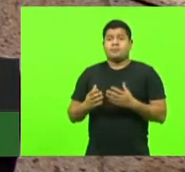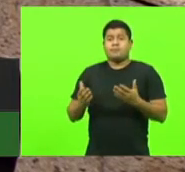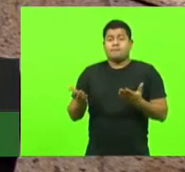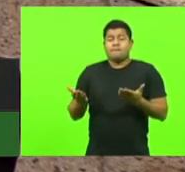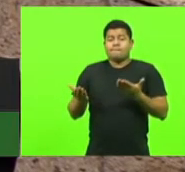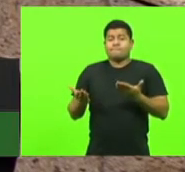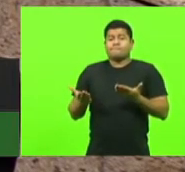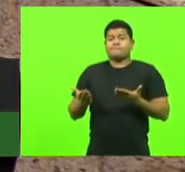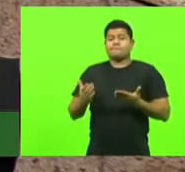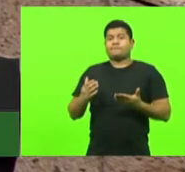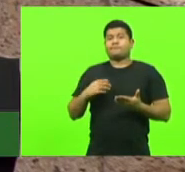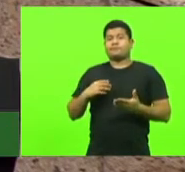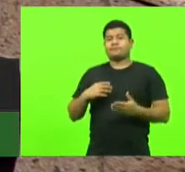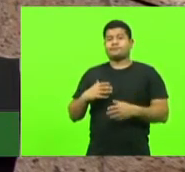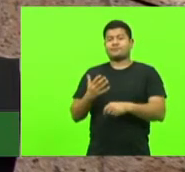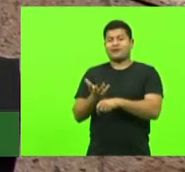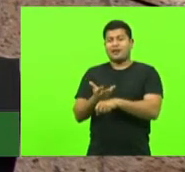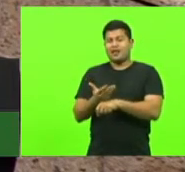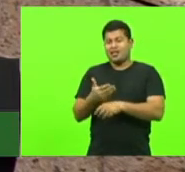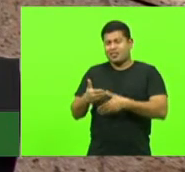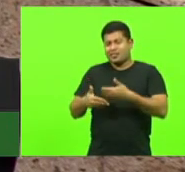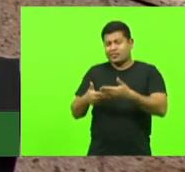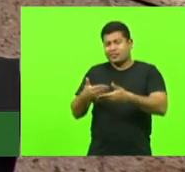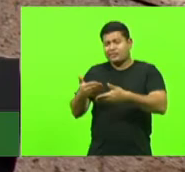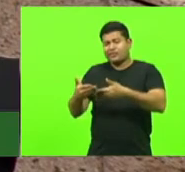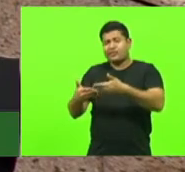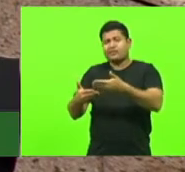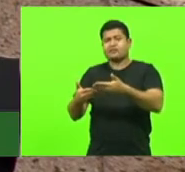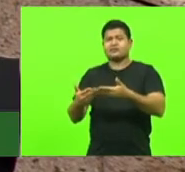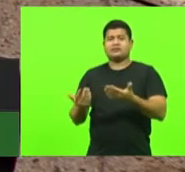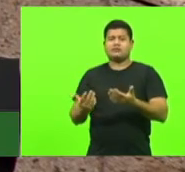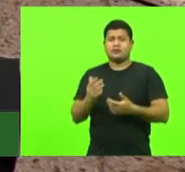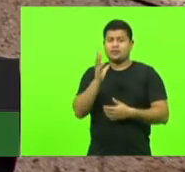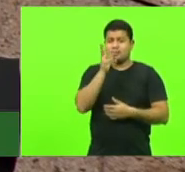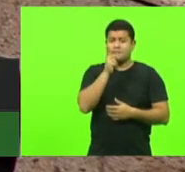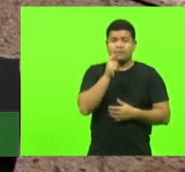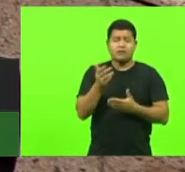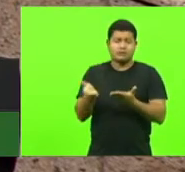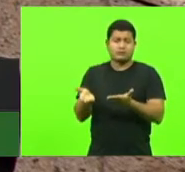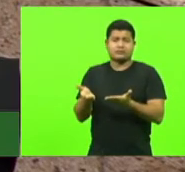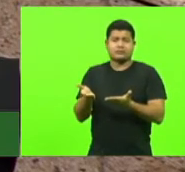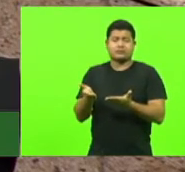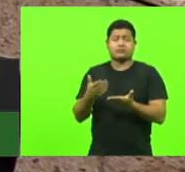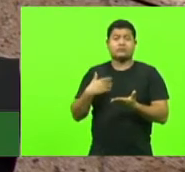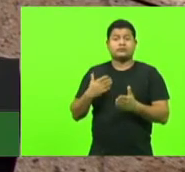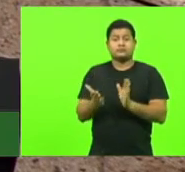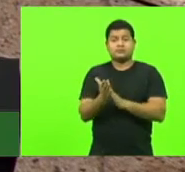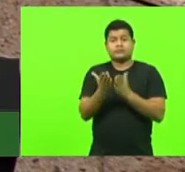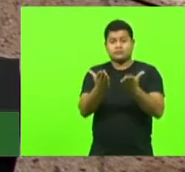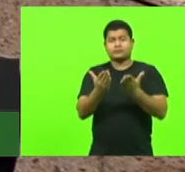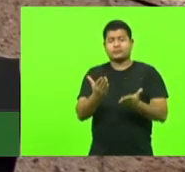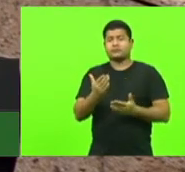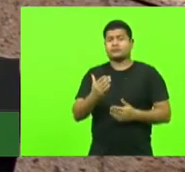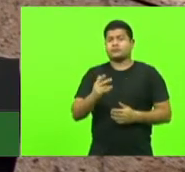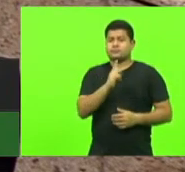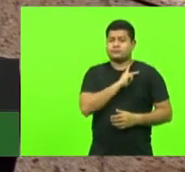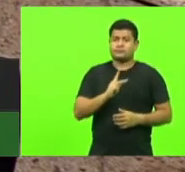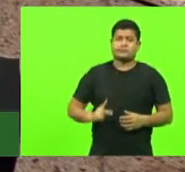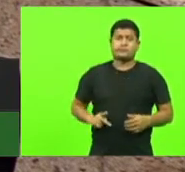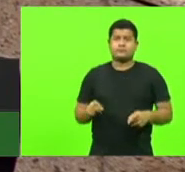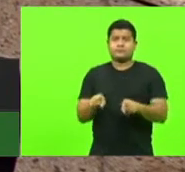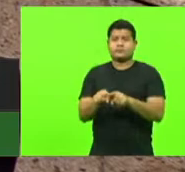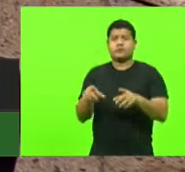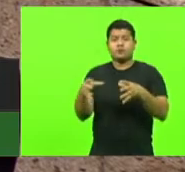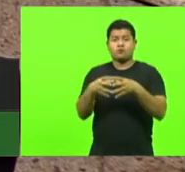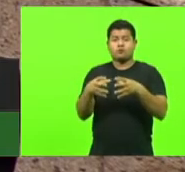uma letargia à nossa economia. Então, parabenizar a Vossa Excelência, presidente, e toda a comitiva, o secretário Tiago, o